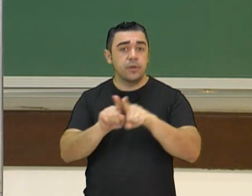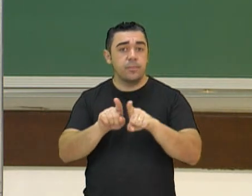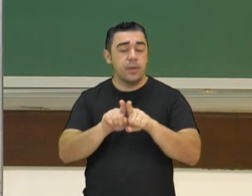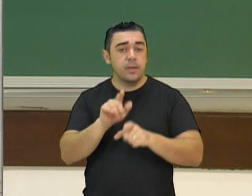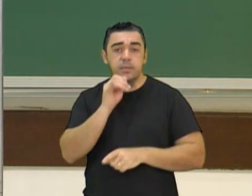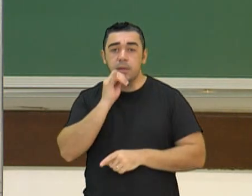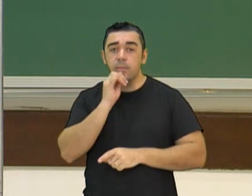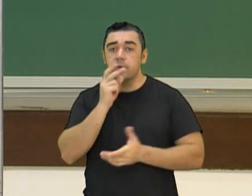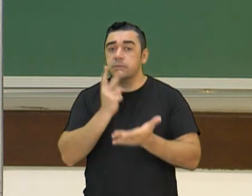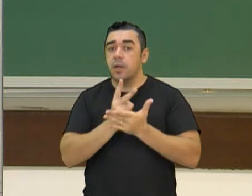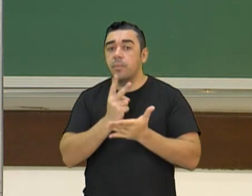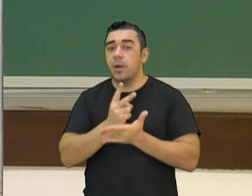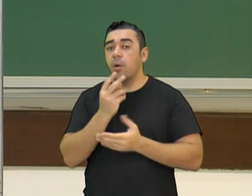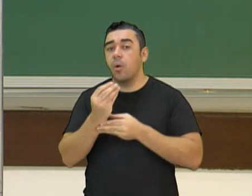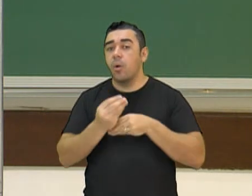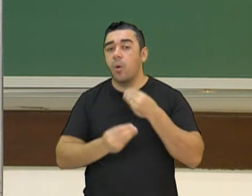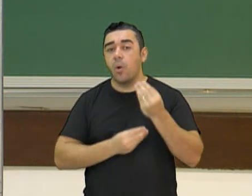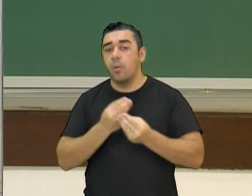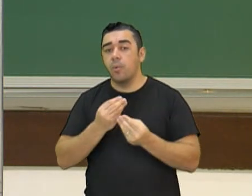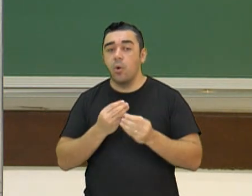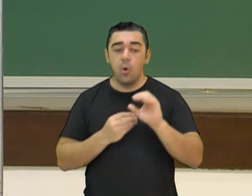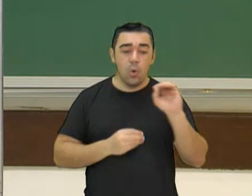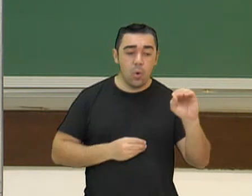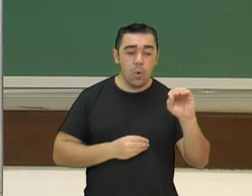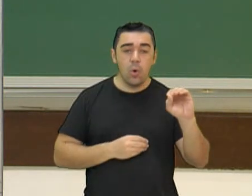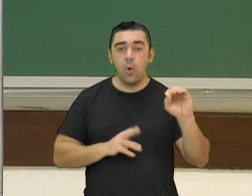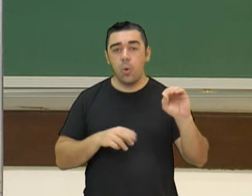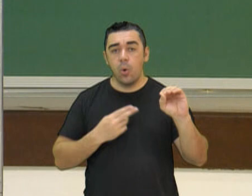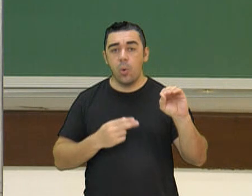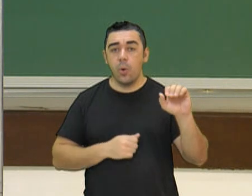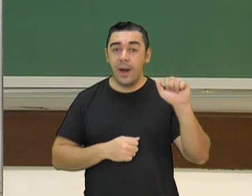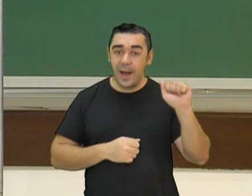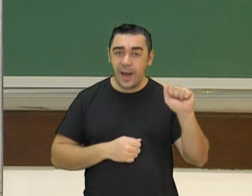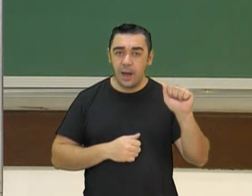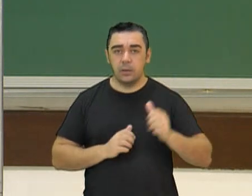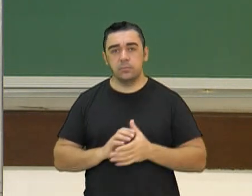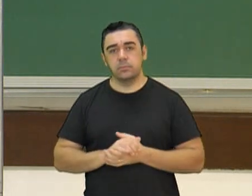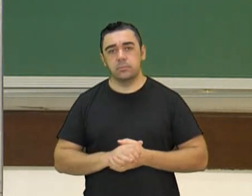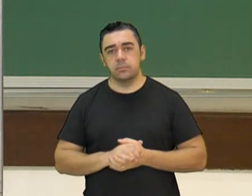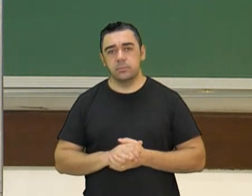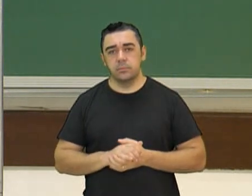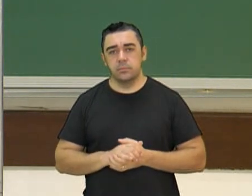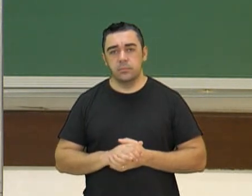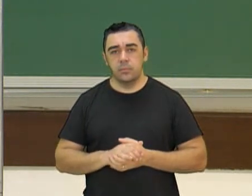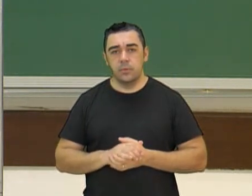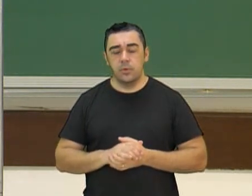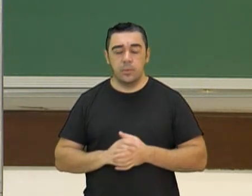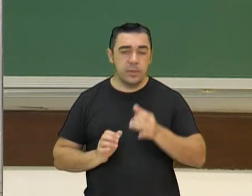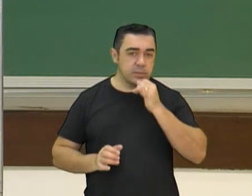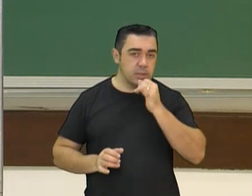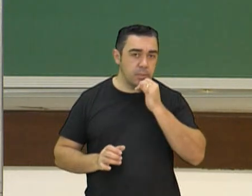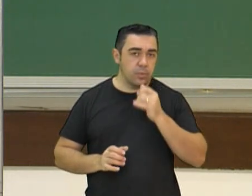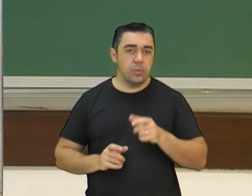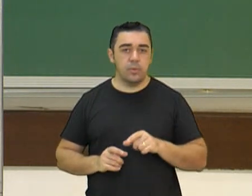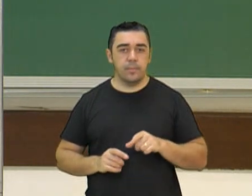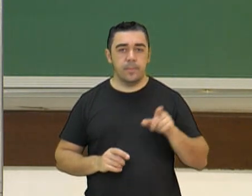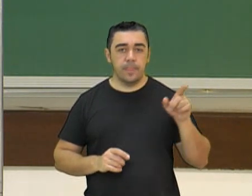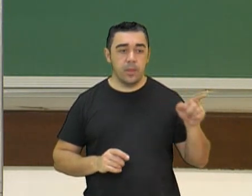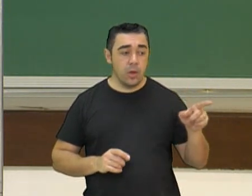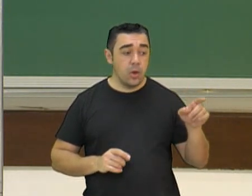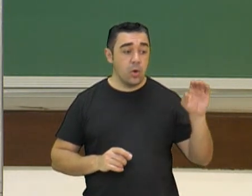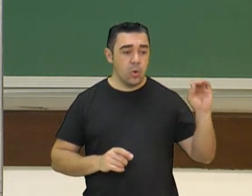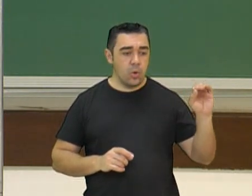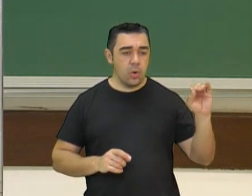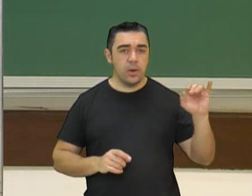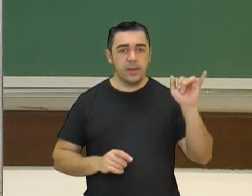né? Sempre que eu puder ali colocar um o ou a na frente. Certo? Então, aqui, italiano fanático, eu tenho o